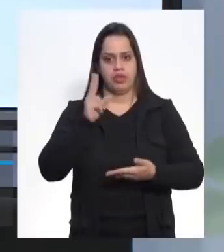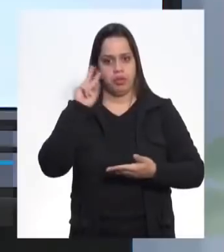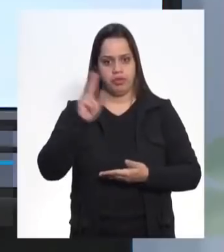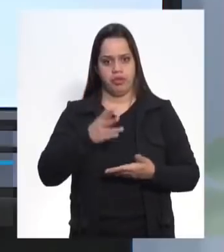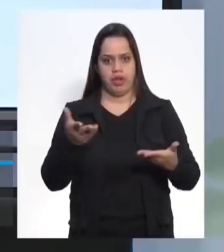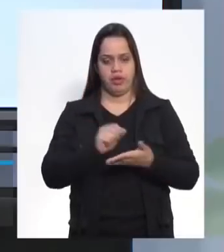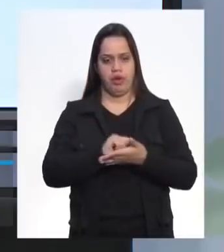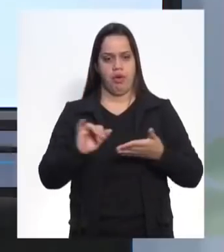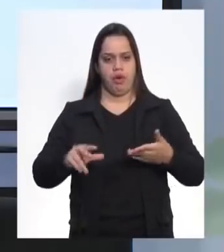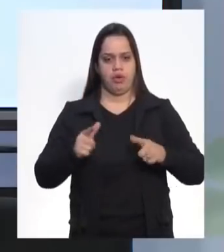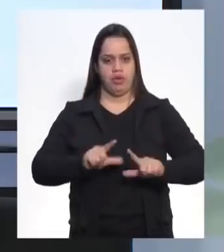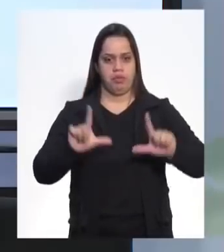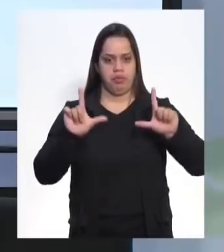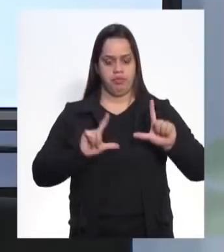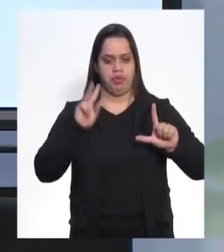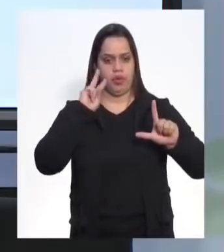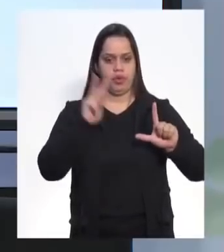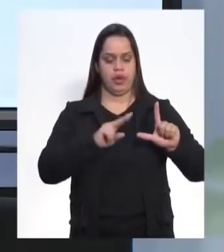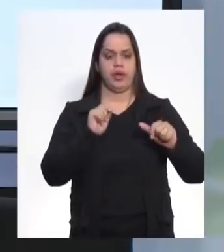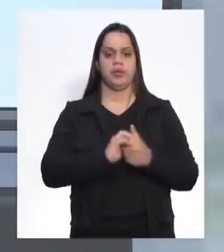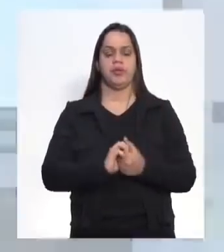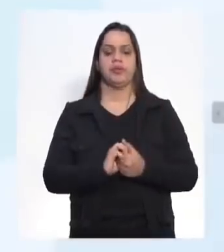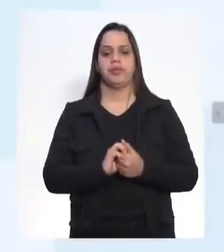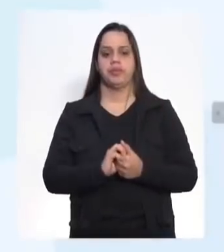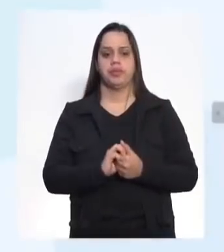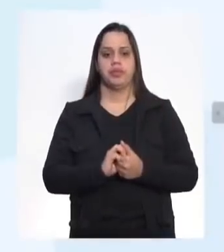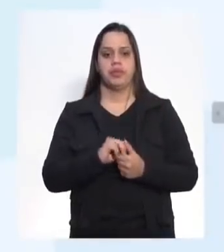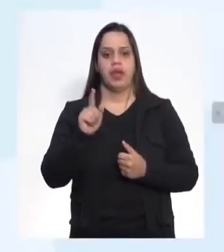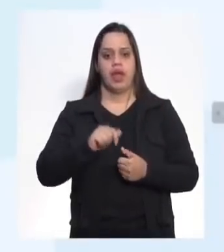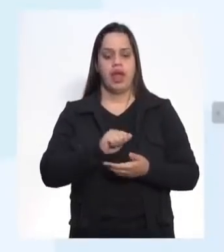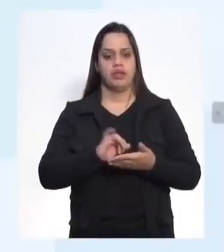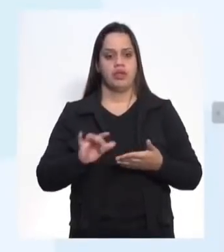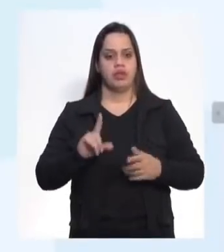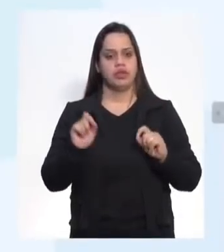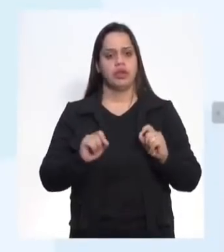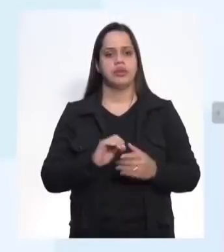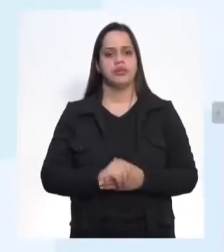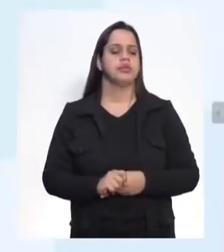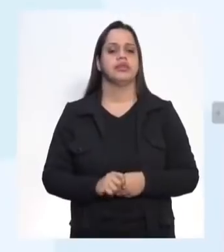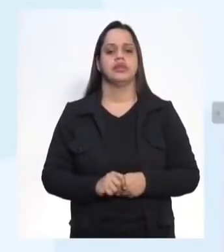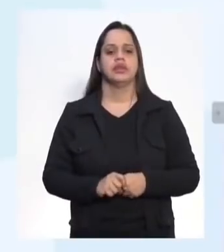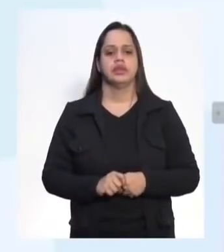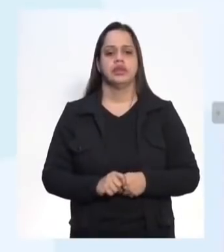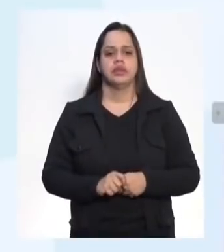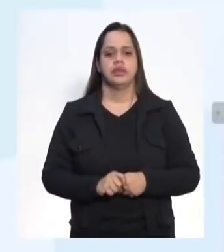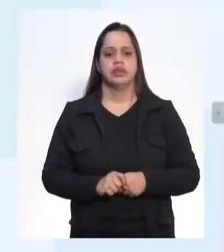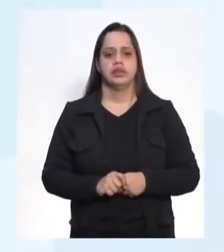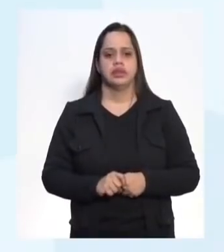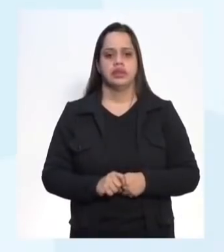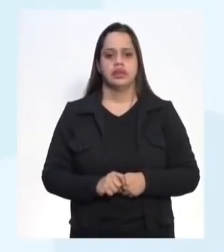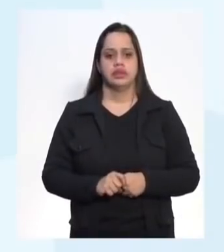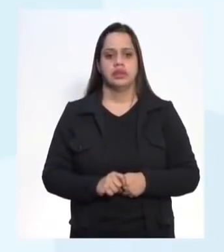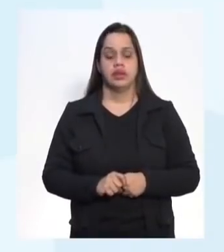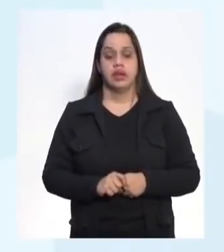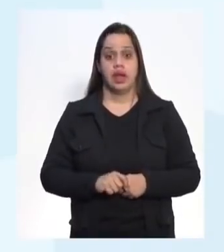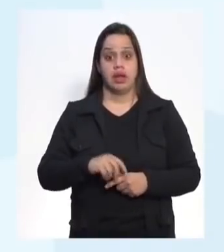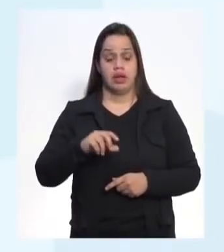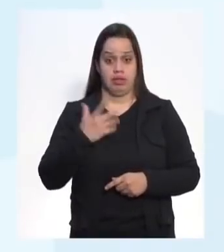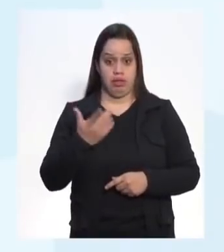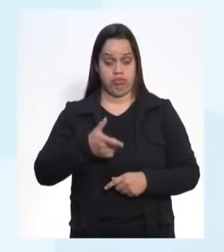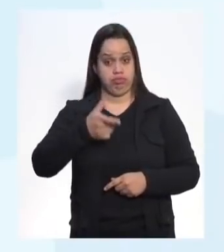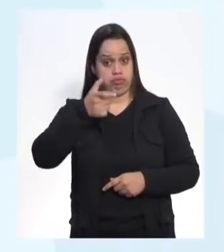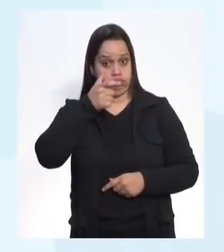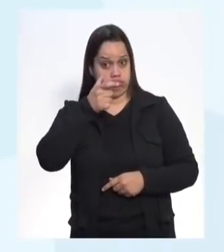tela para eles, diretor. A questão, então, aí é o que então, observando essa ideia de sucessor